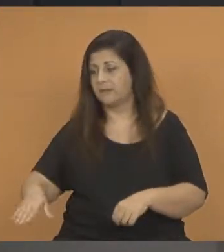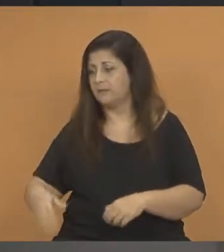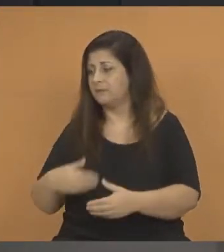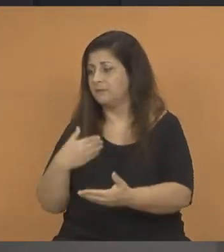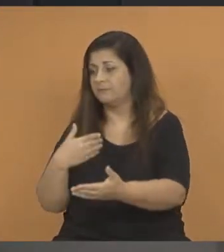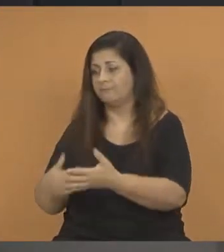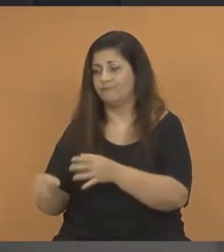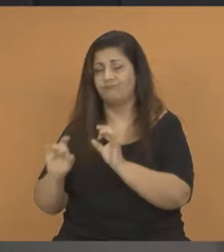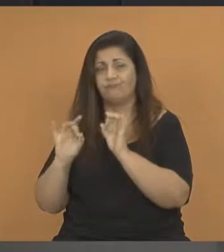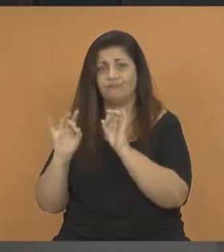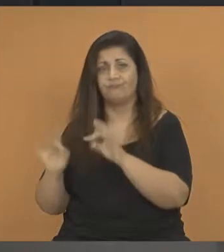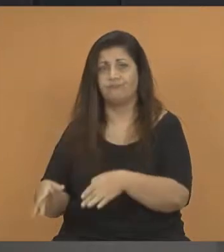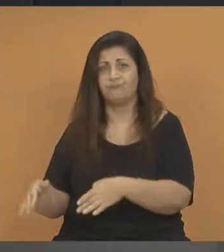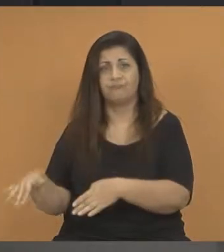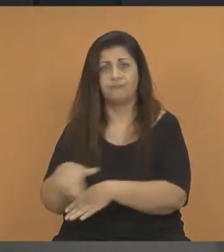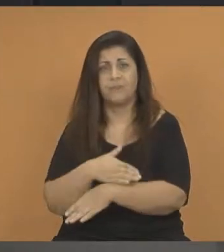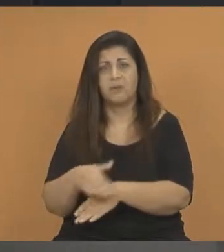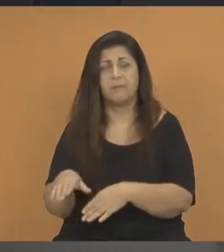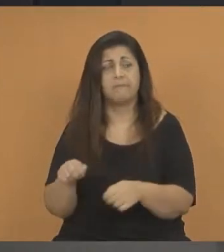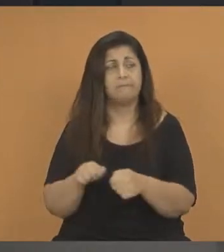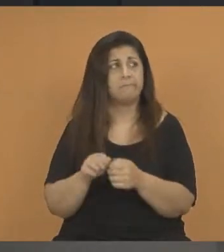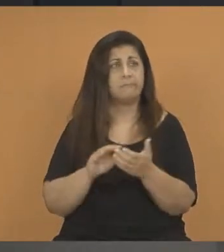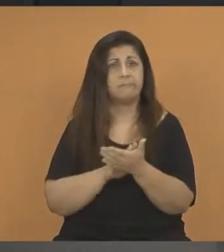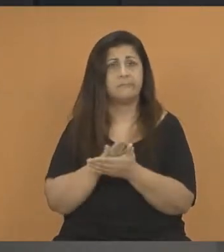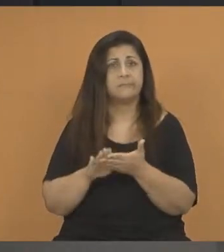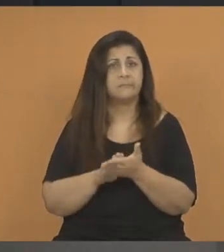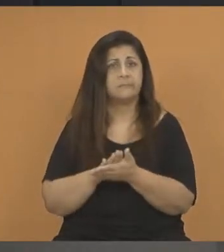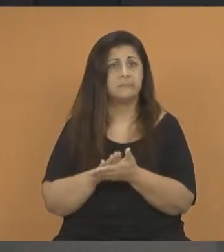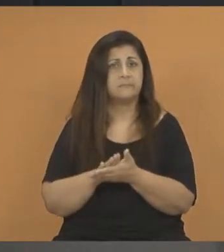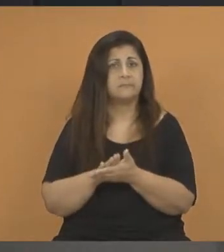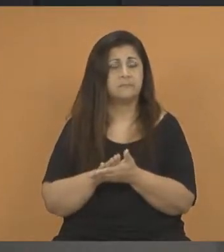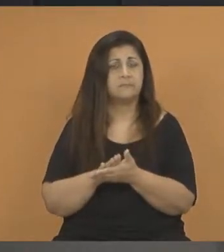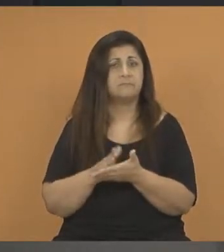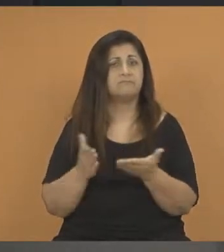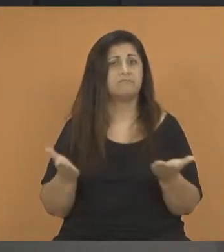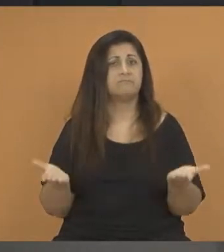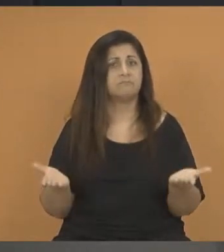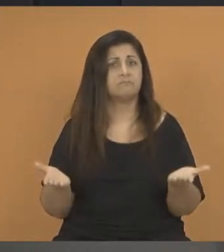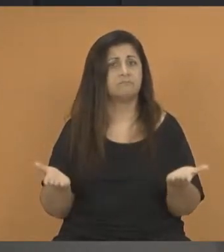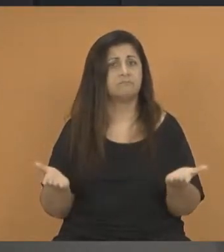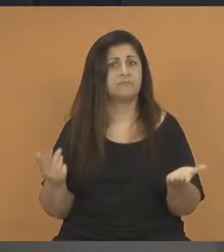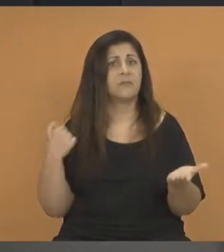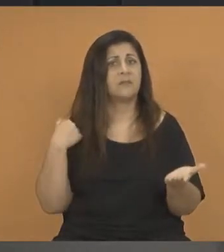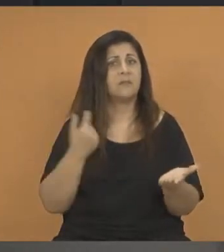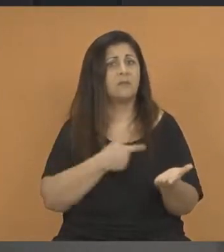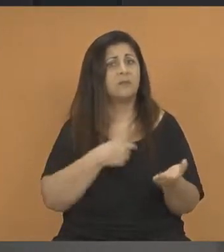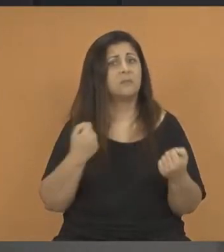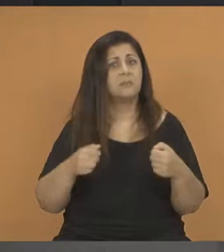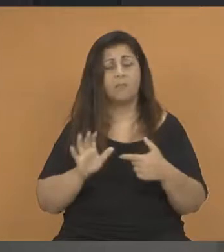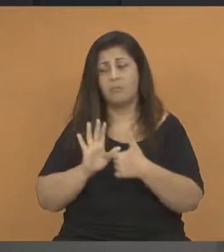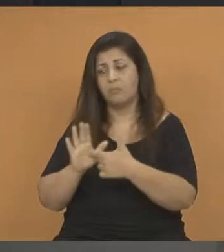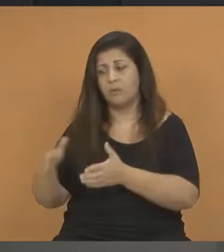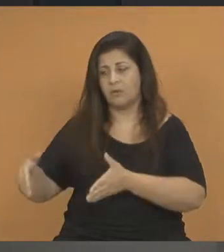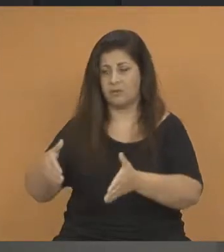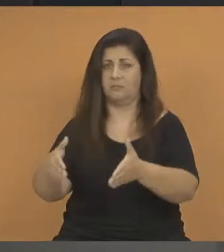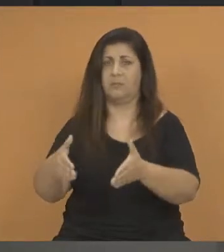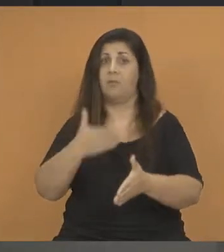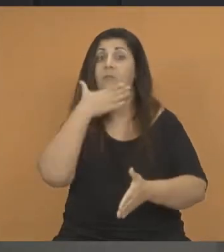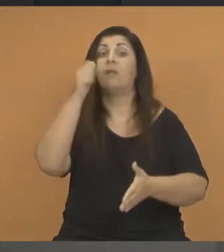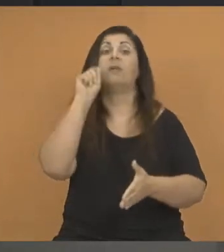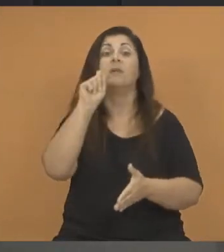rua, sem ter o que fazer, e nós temos que dar um caminho a ela, e esse caminho é o